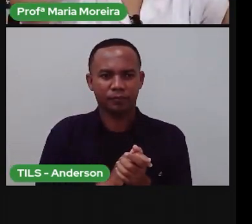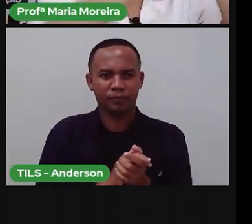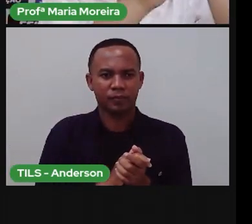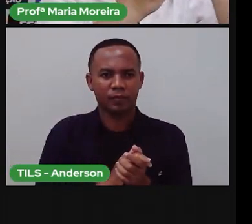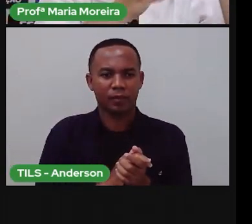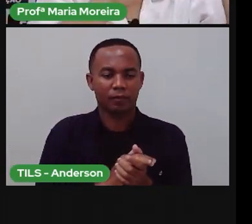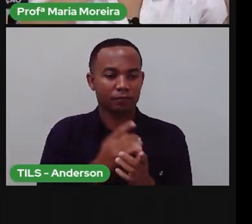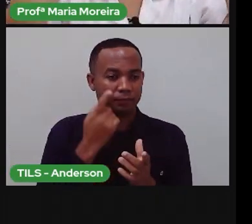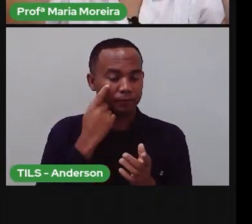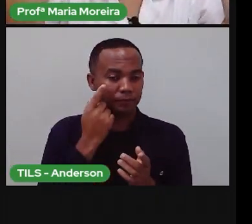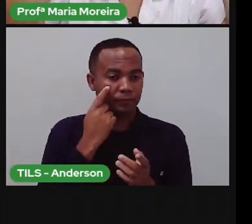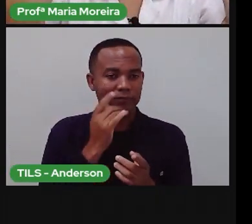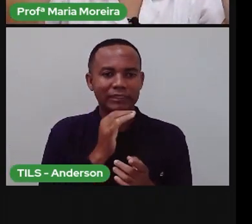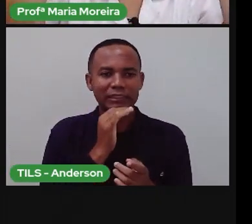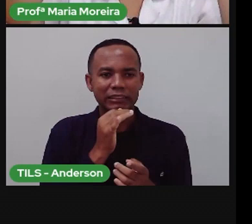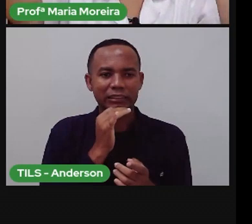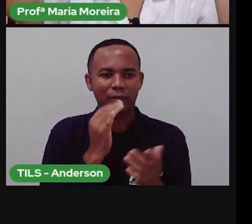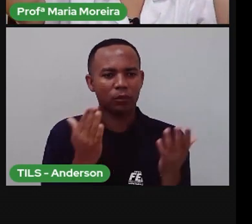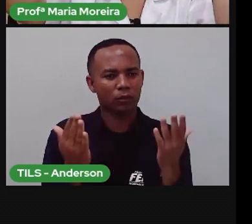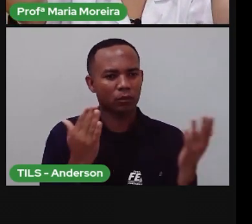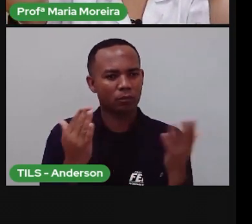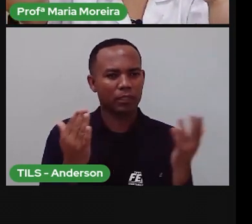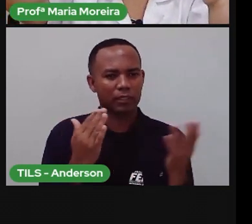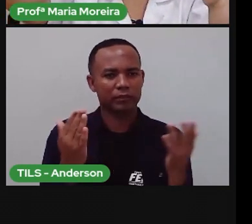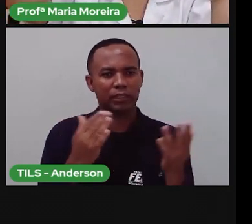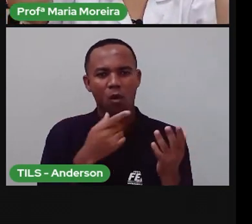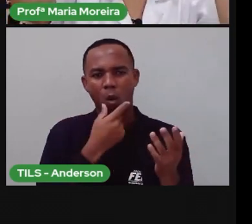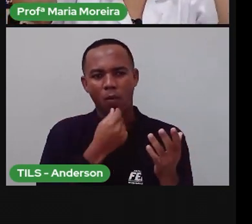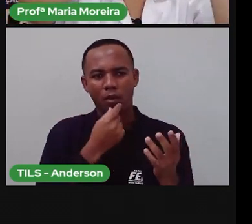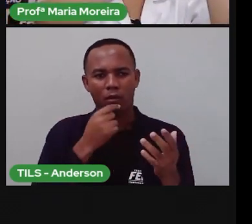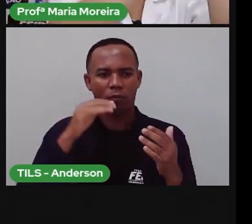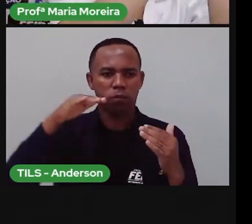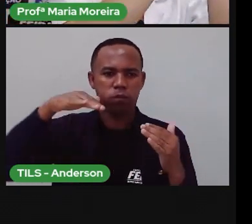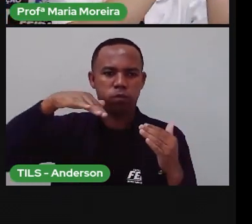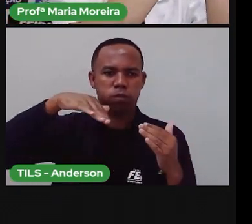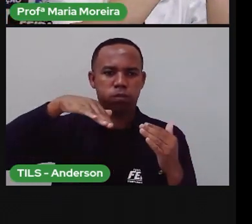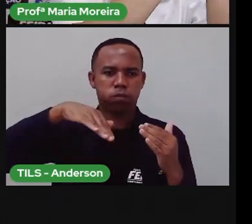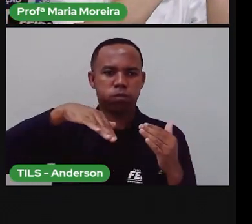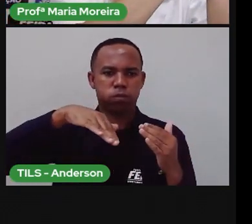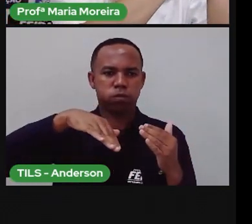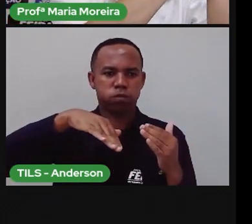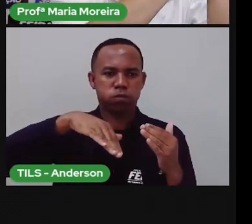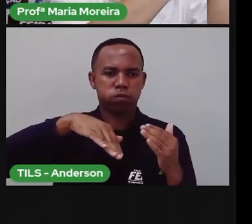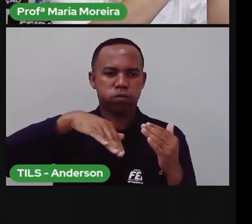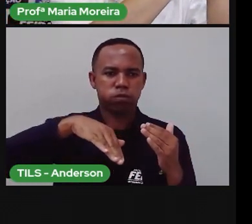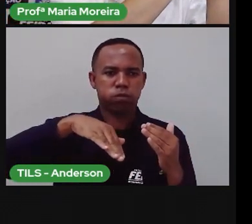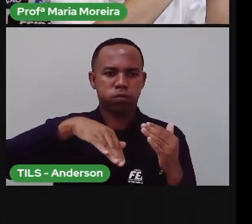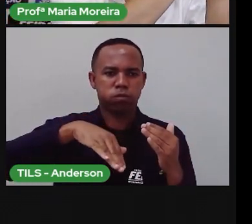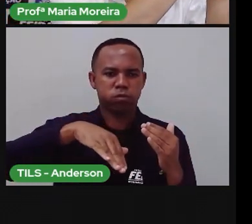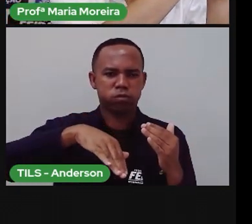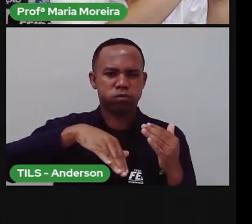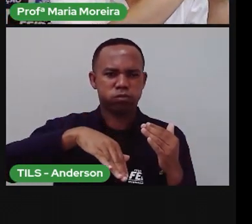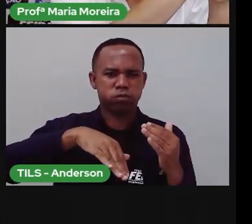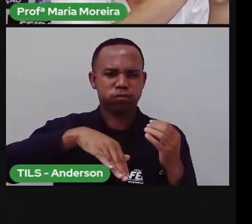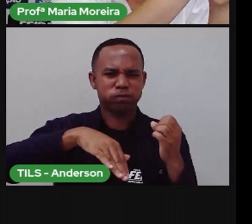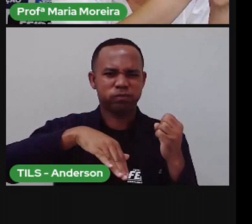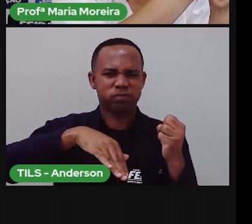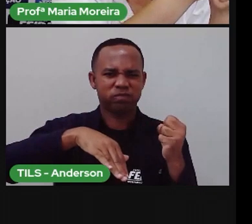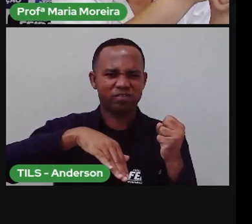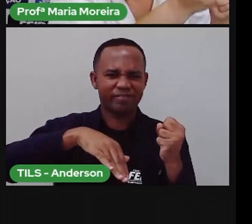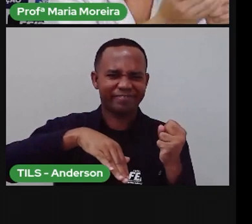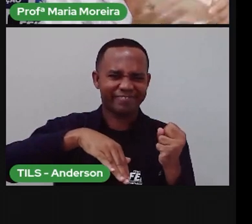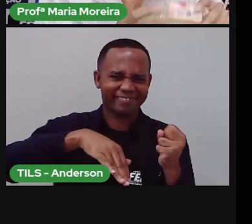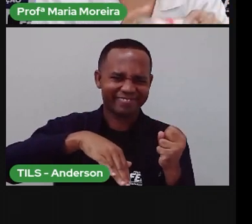a garrafinha aqui, aí que fosse o homem, ele fosse mergulhando, mergulhando, mergulhando, e a pressão fosse o quê?